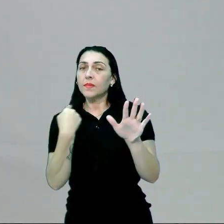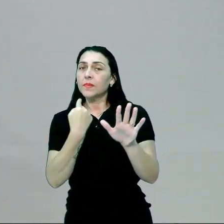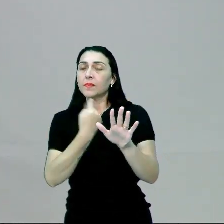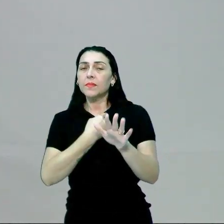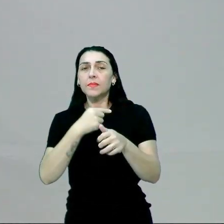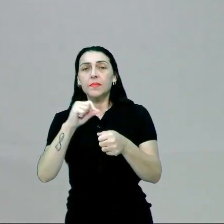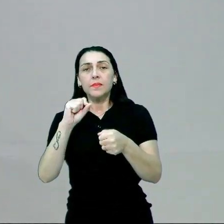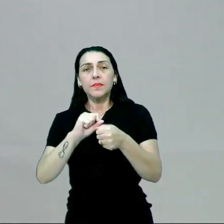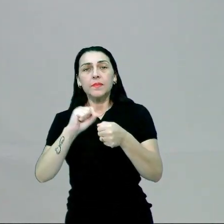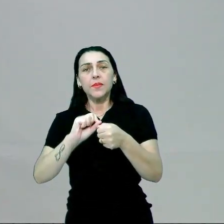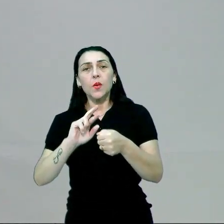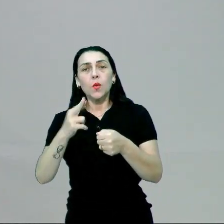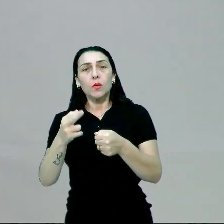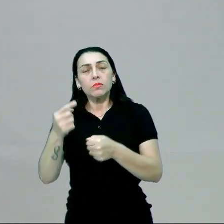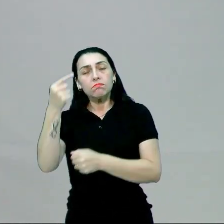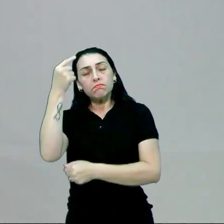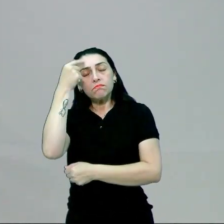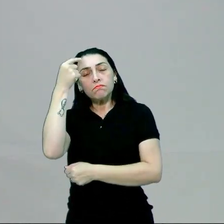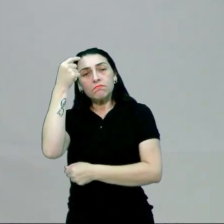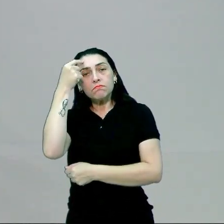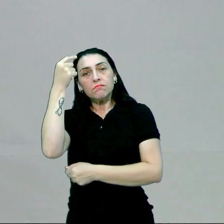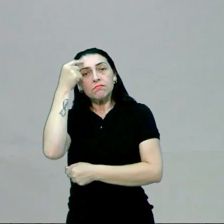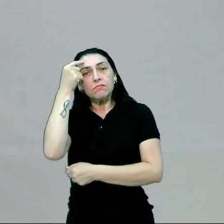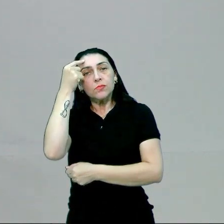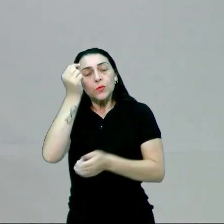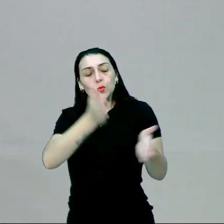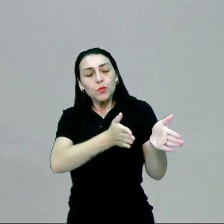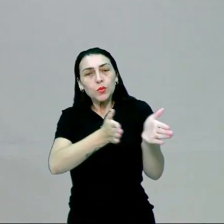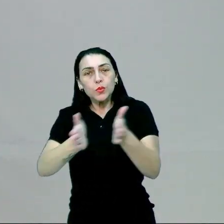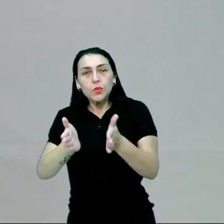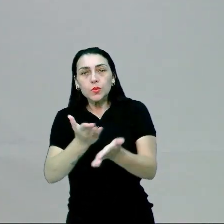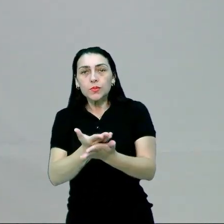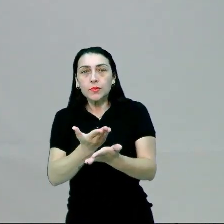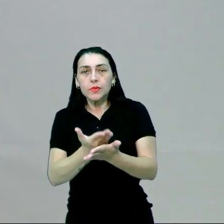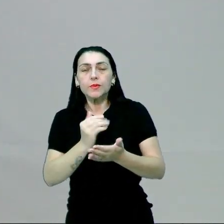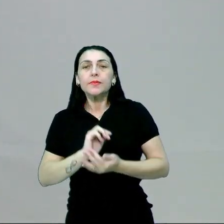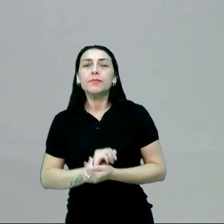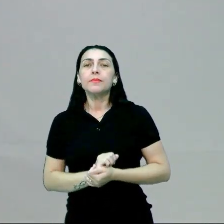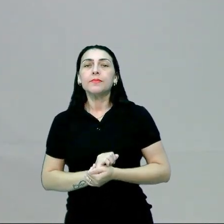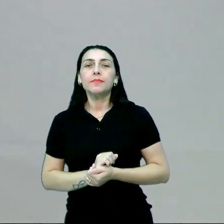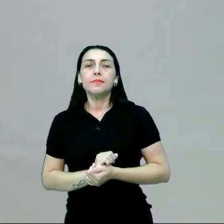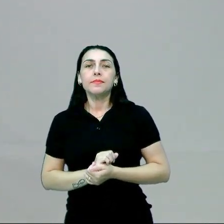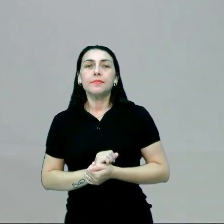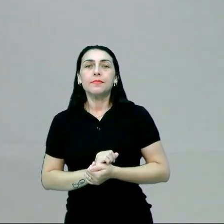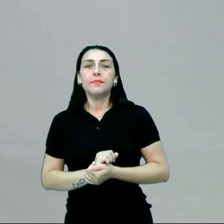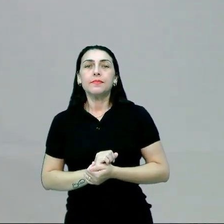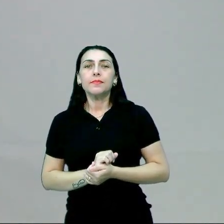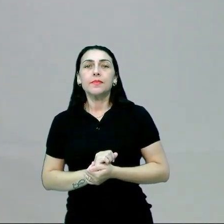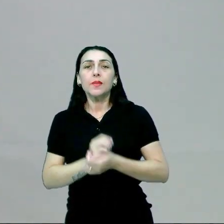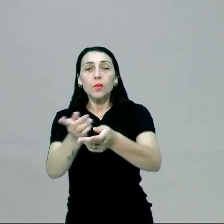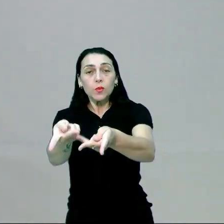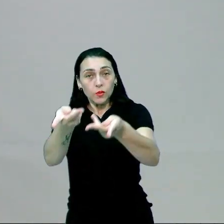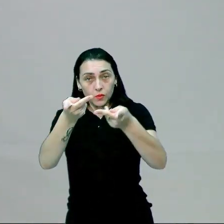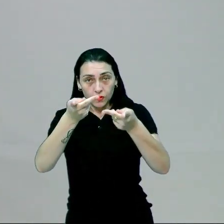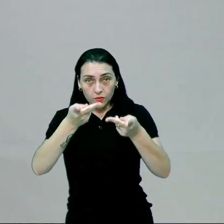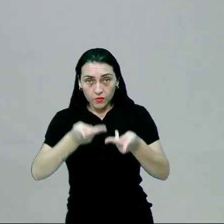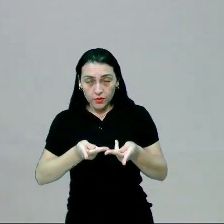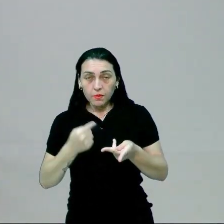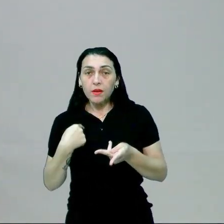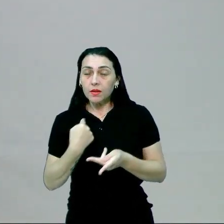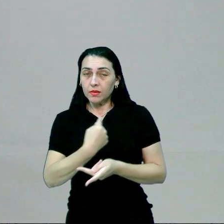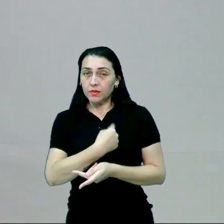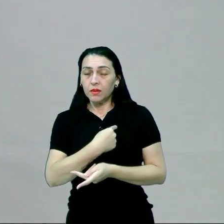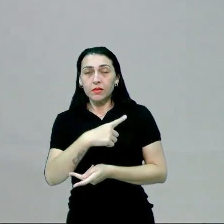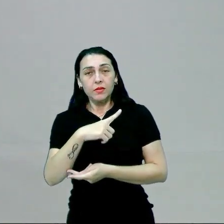vai fazer outras reflexões durante o percurso. Então, o convite está feito para que a